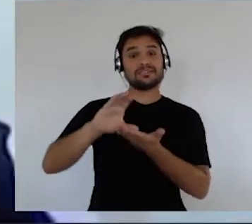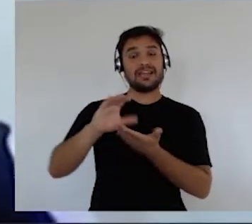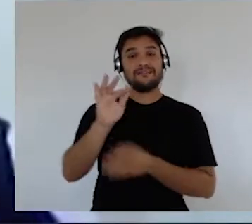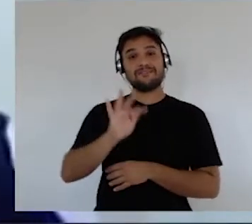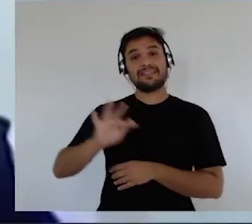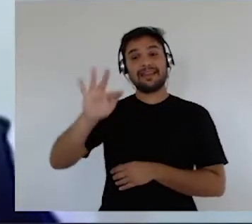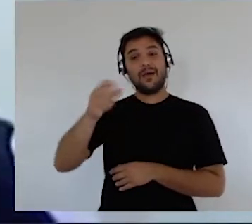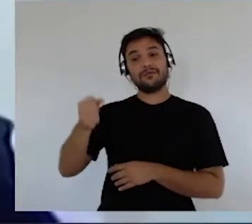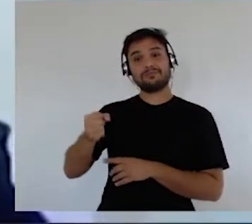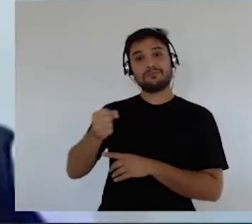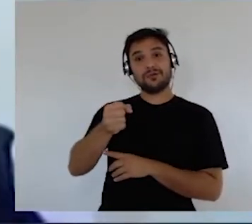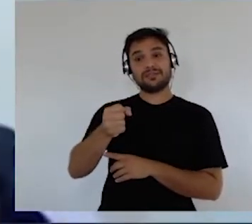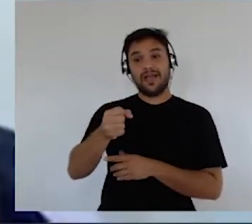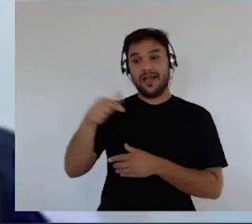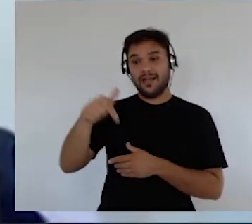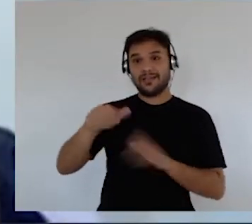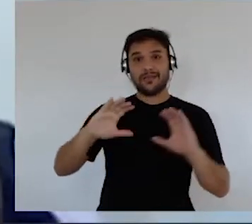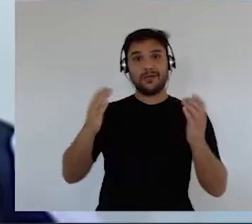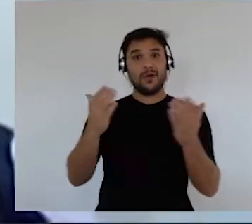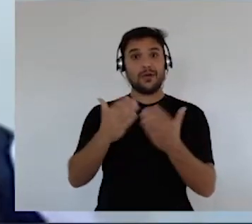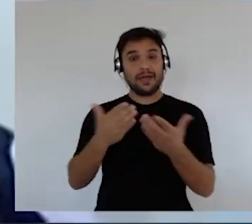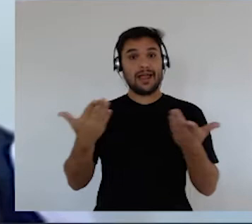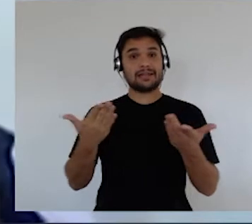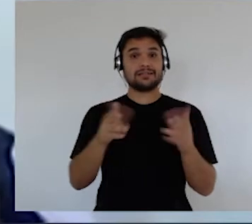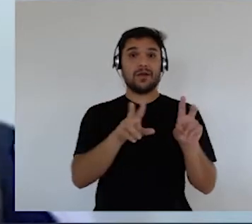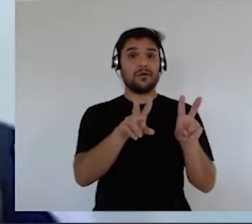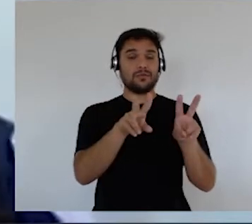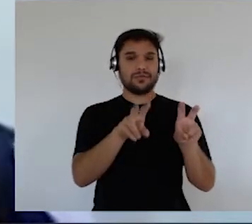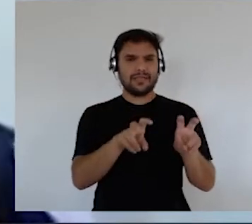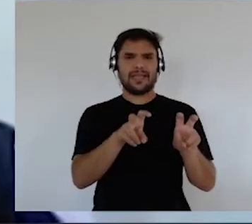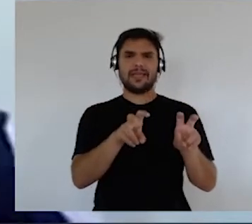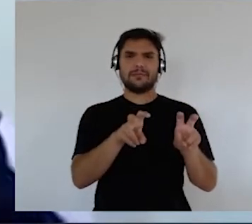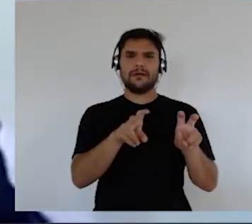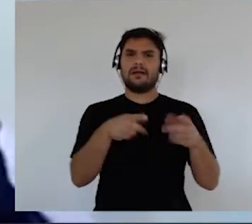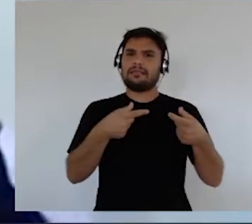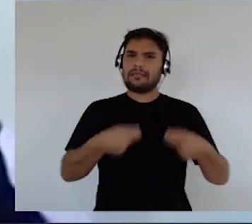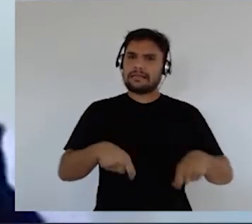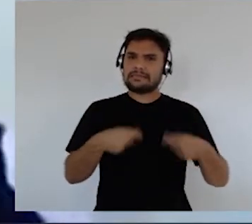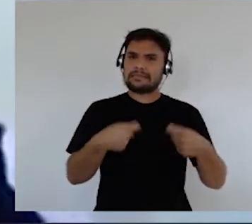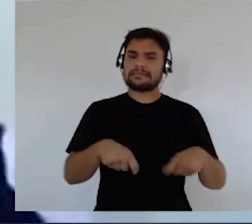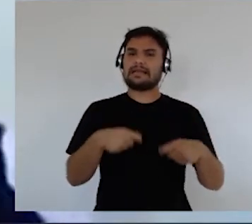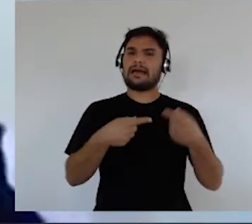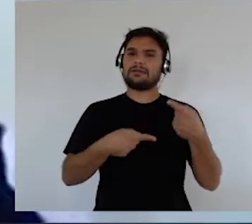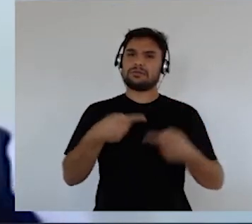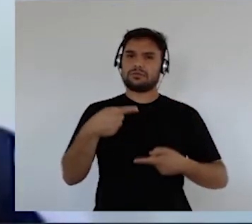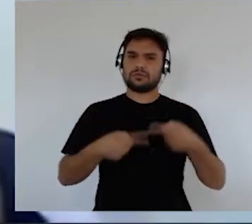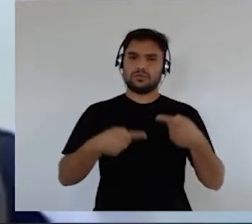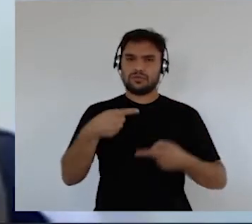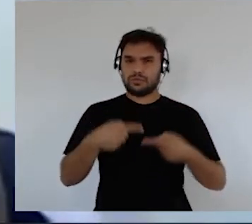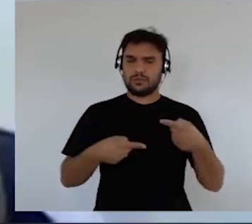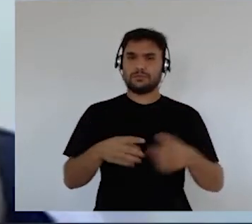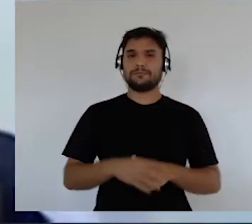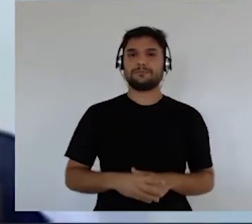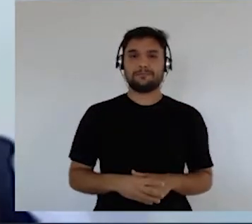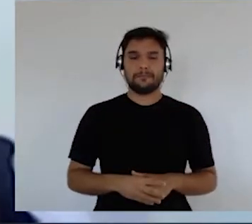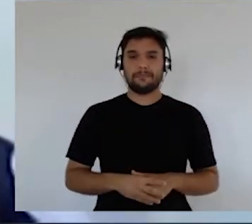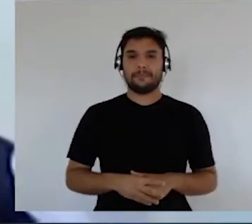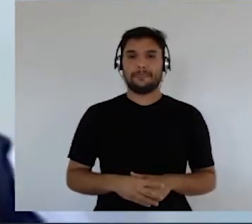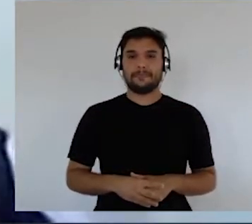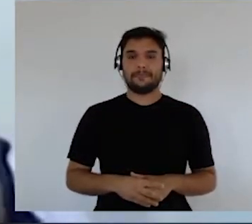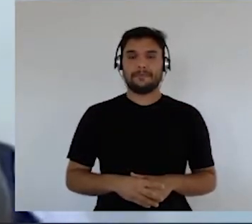em colocar neste Congresso um tema tão necessário de ser discutido,